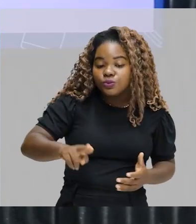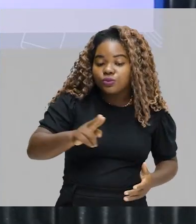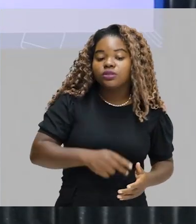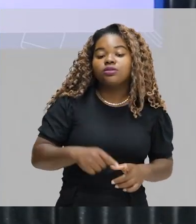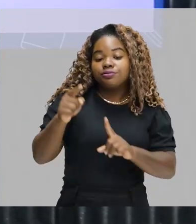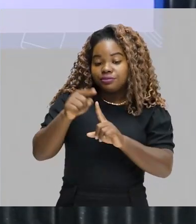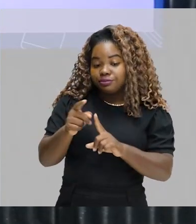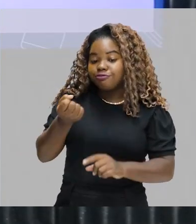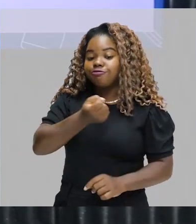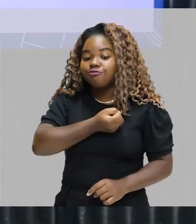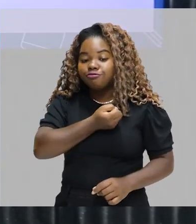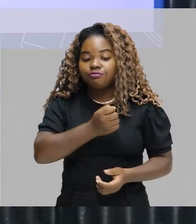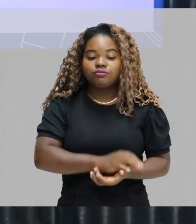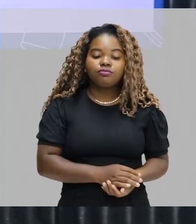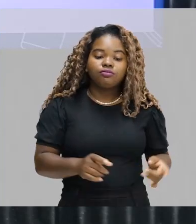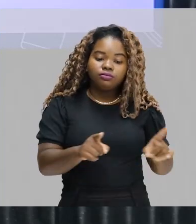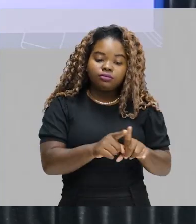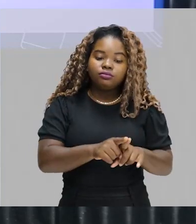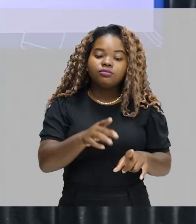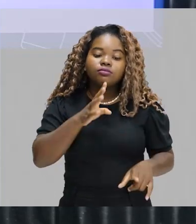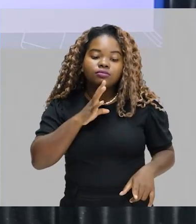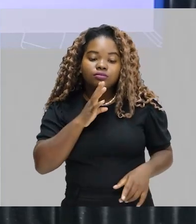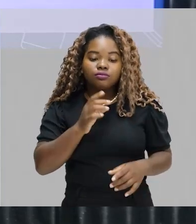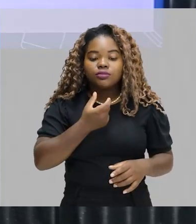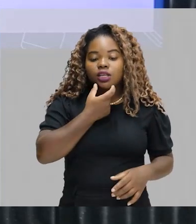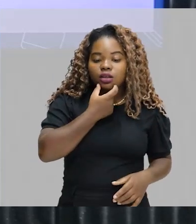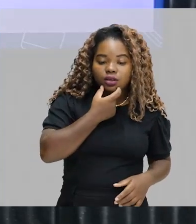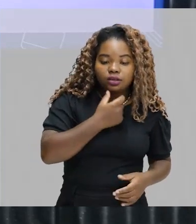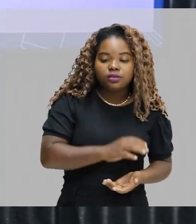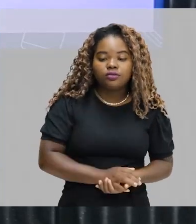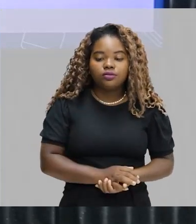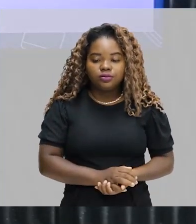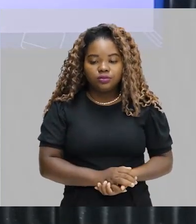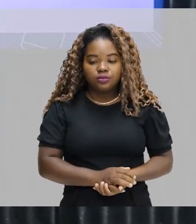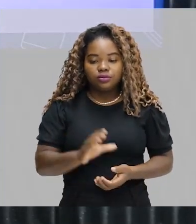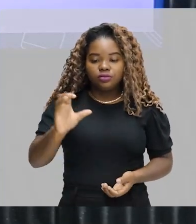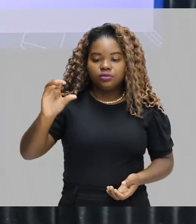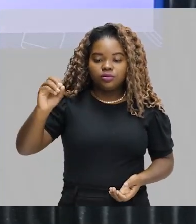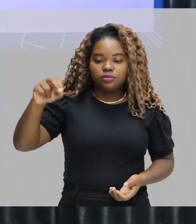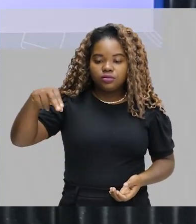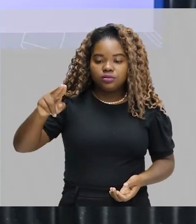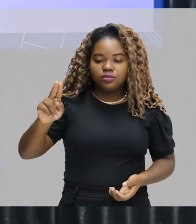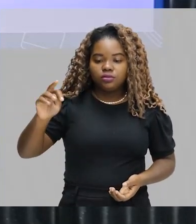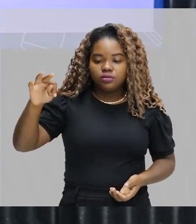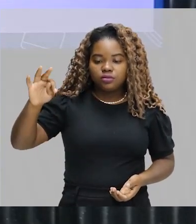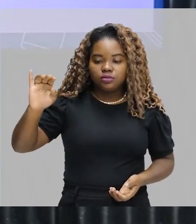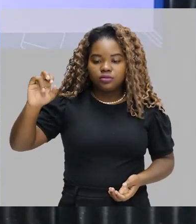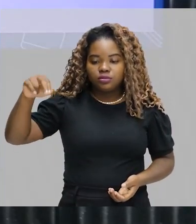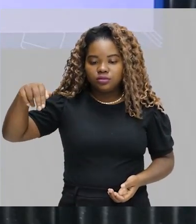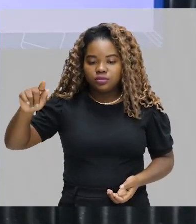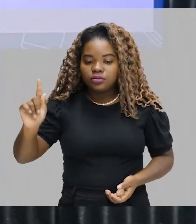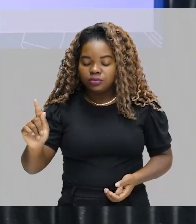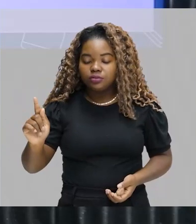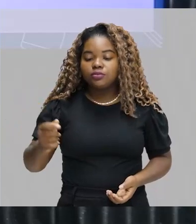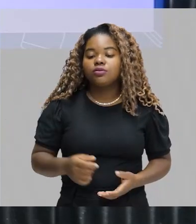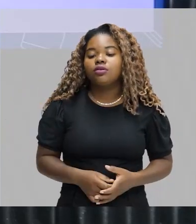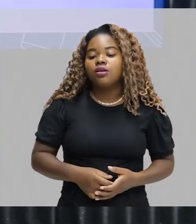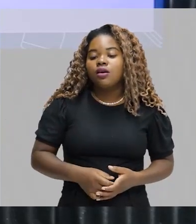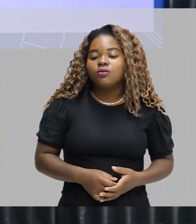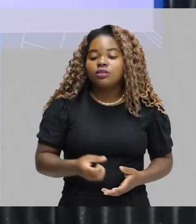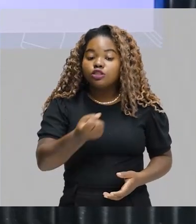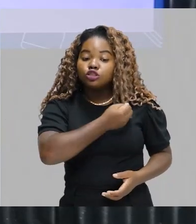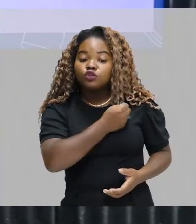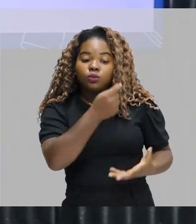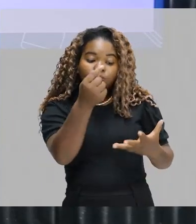cardinais. Eles são conhecidos em inglês como counting numbers, ou seja, números de contagem, números que